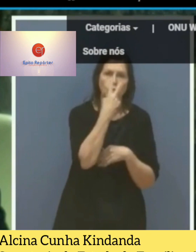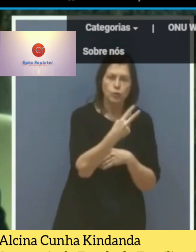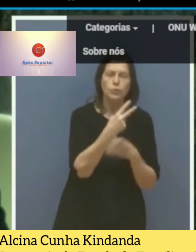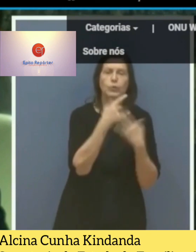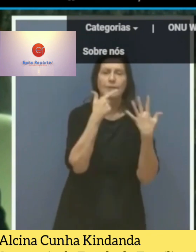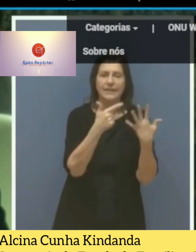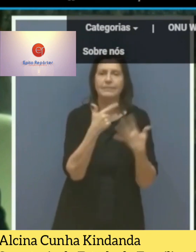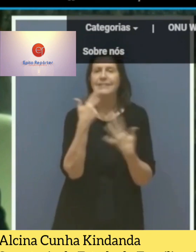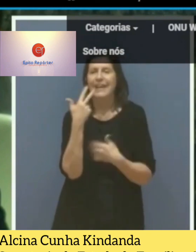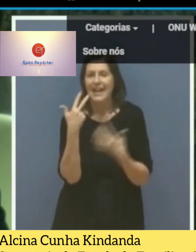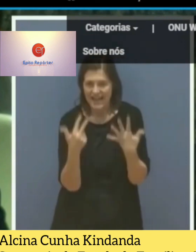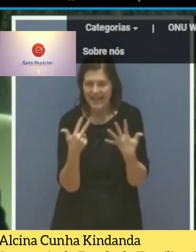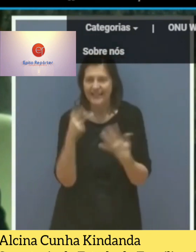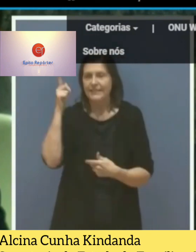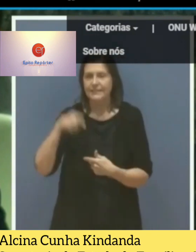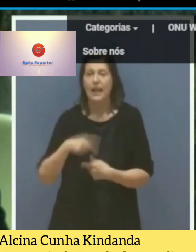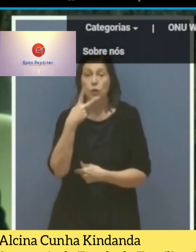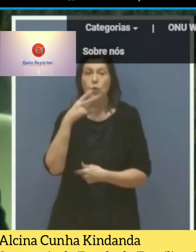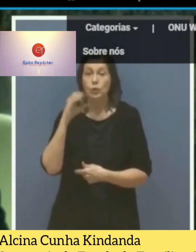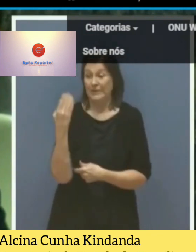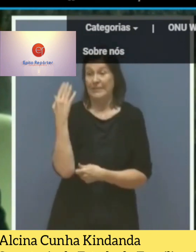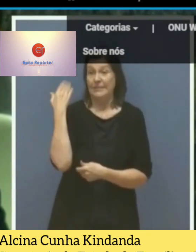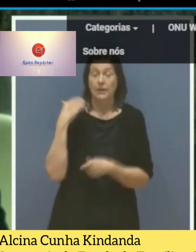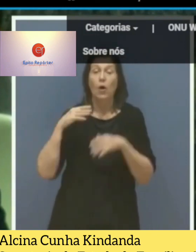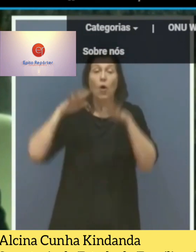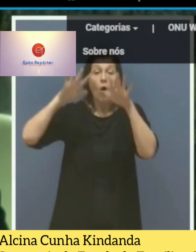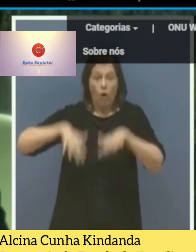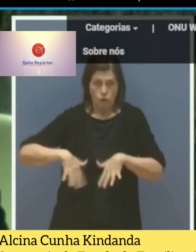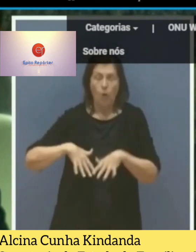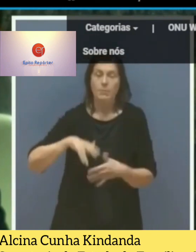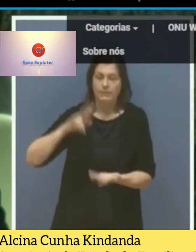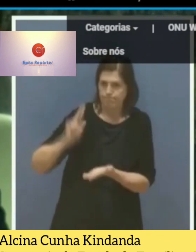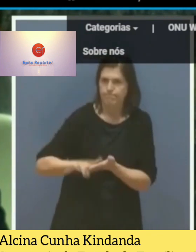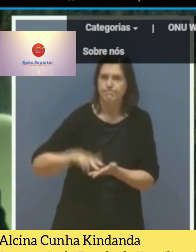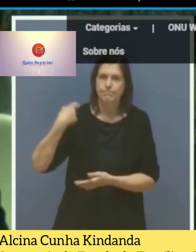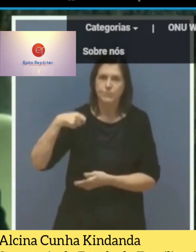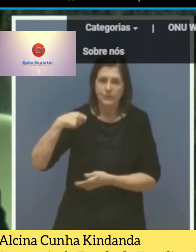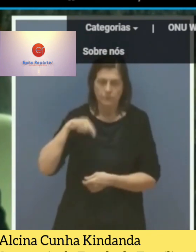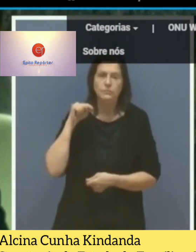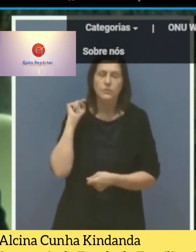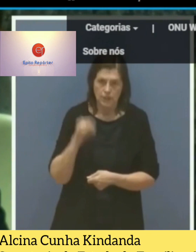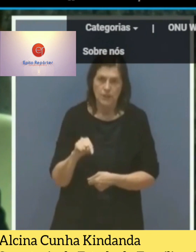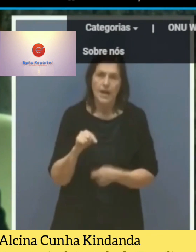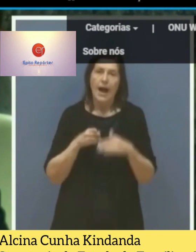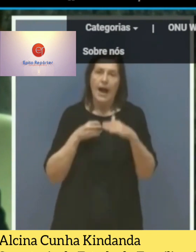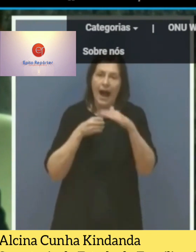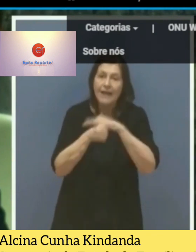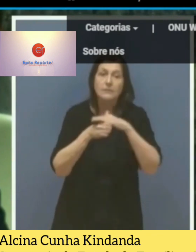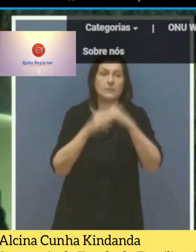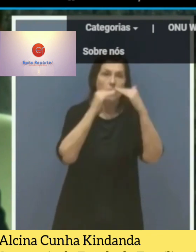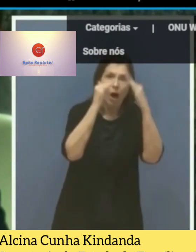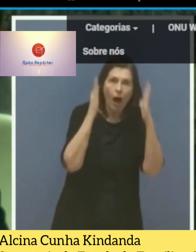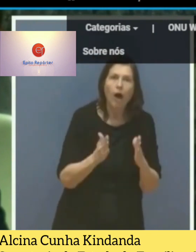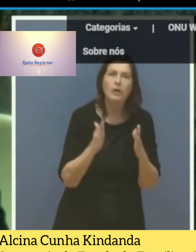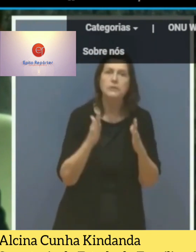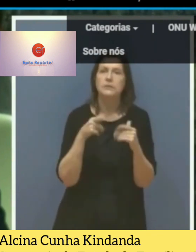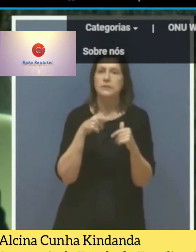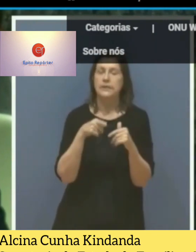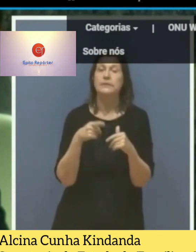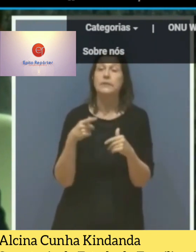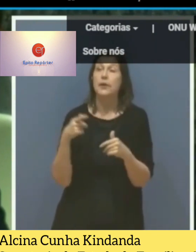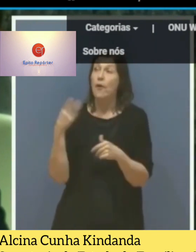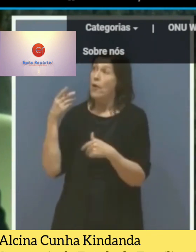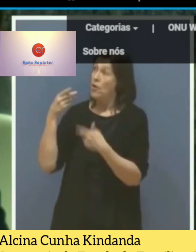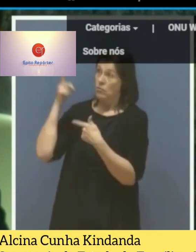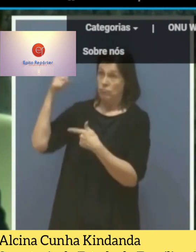que aprovou o regime Geral de acesso habitação construídas com Fundos públicos que estabelece que em todos os projetos